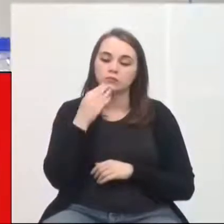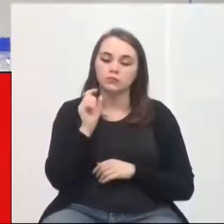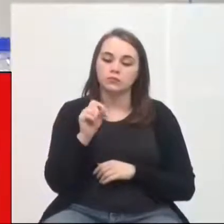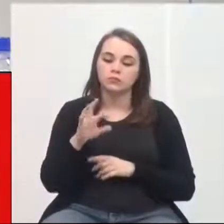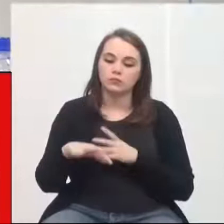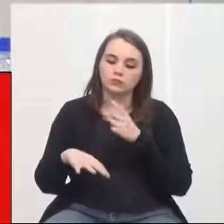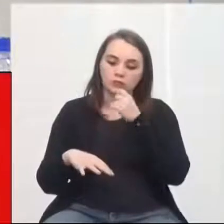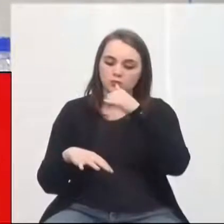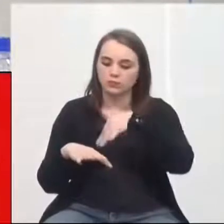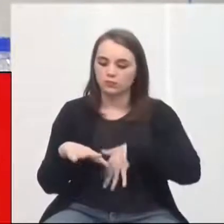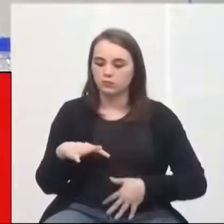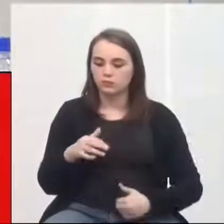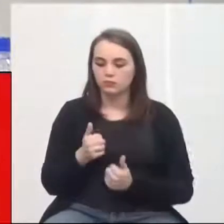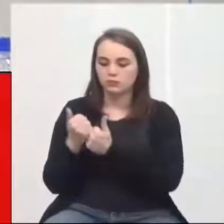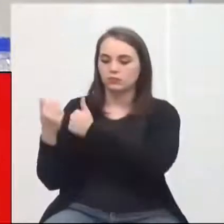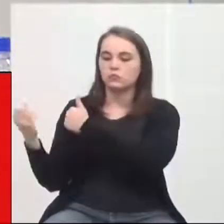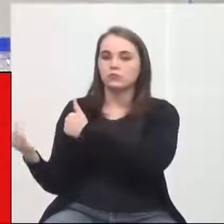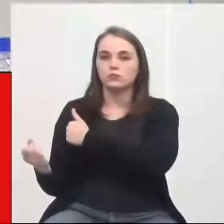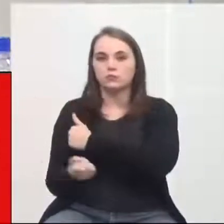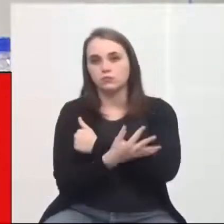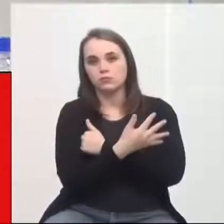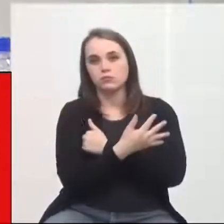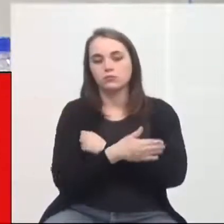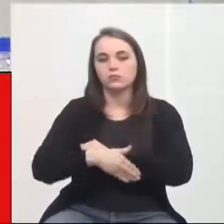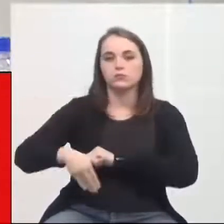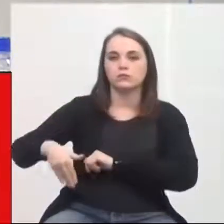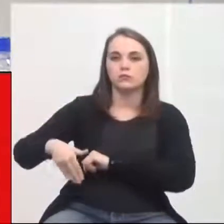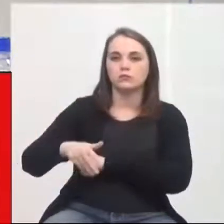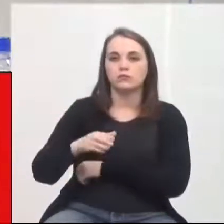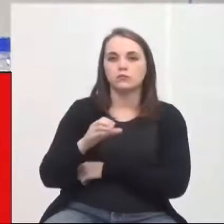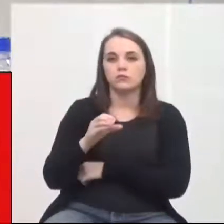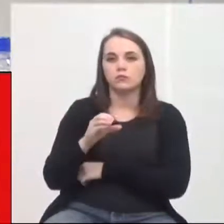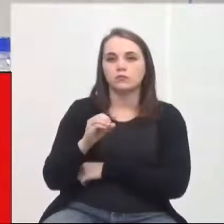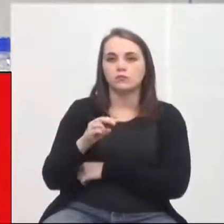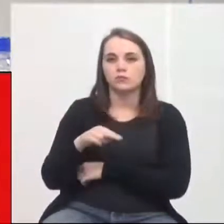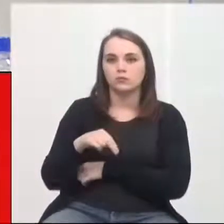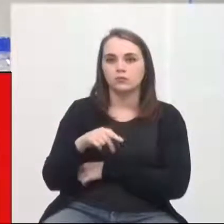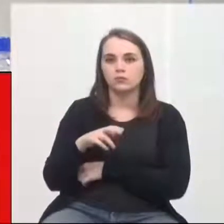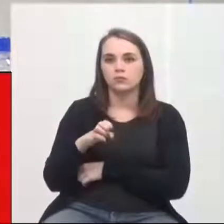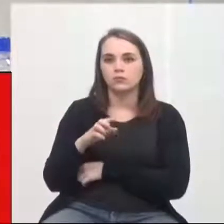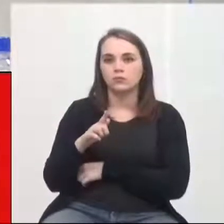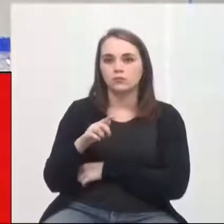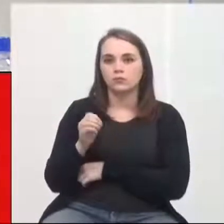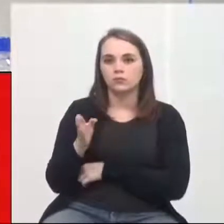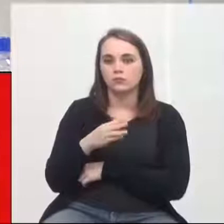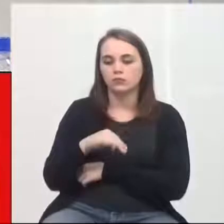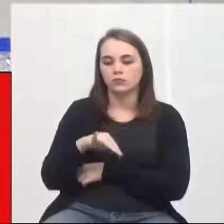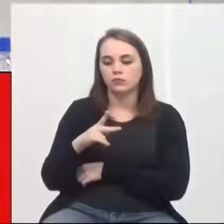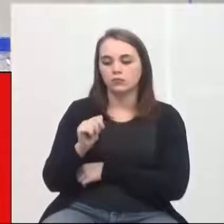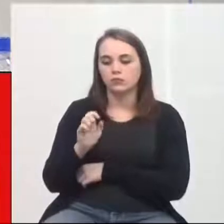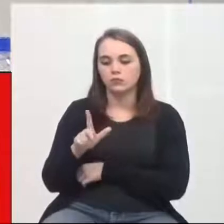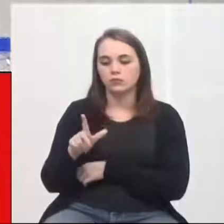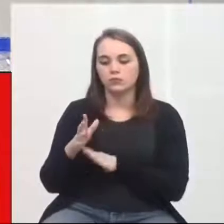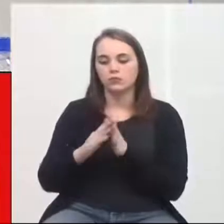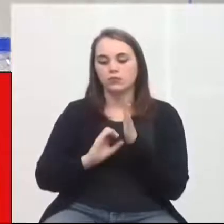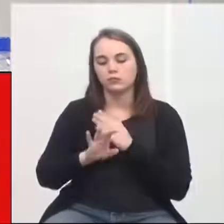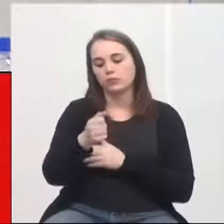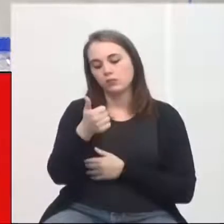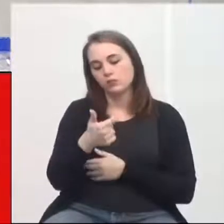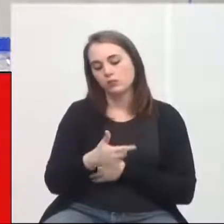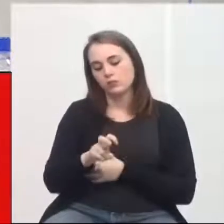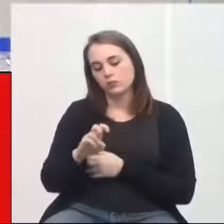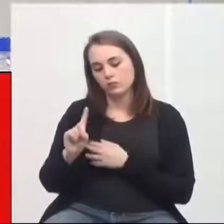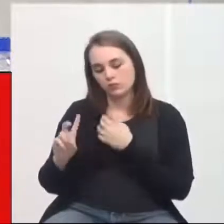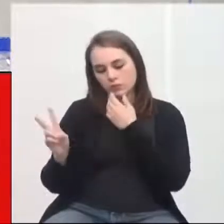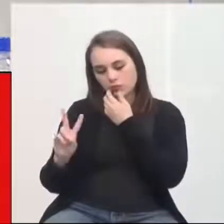substituição da tampa da boca de lobo, localizado na rua Cônego Miguel Jaca, centro. Indicação 1251-2021,